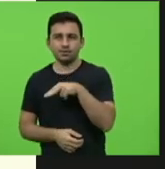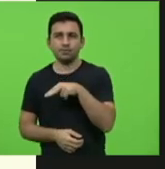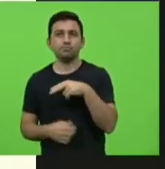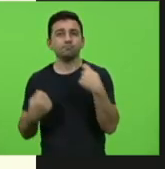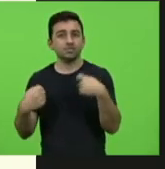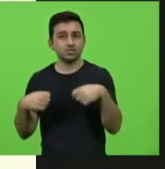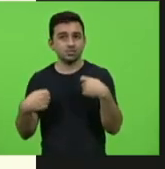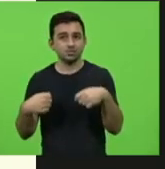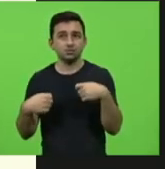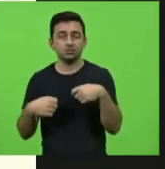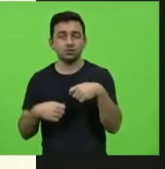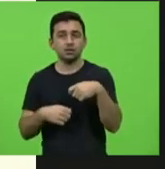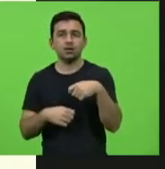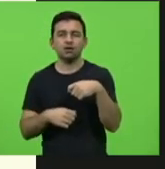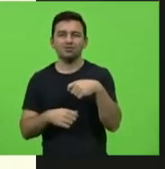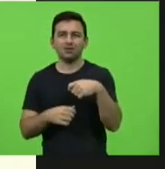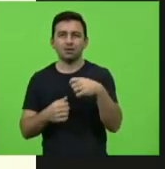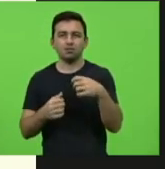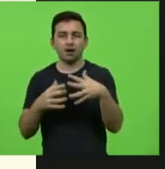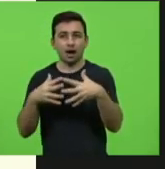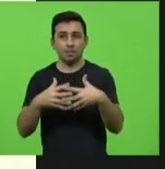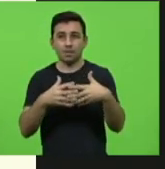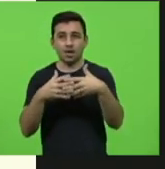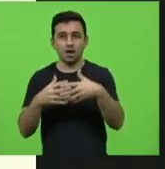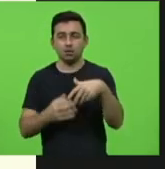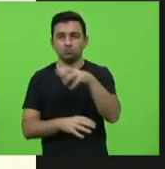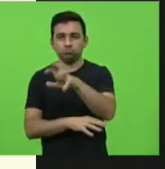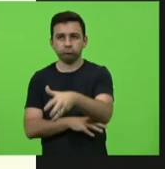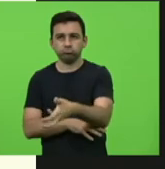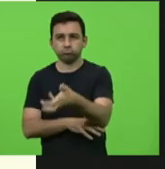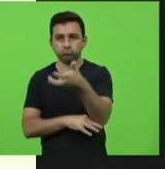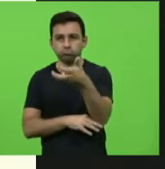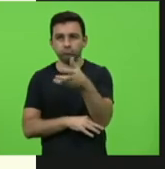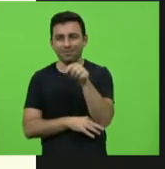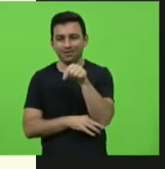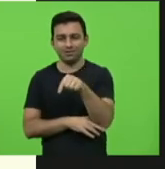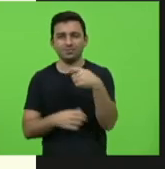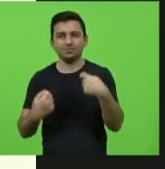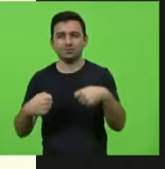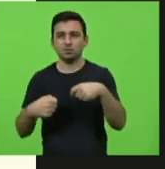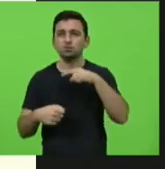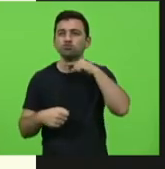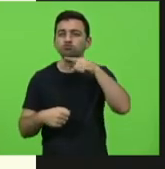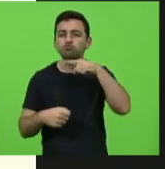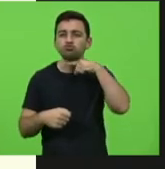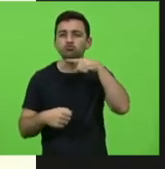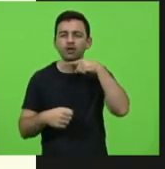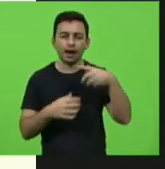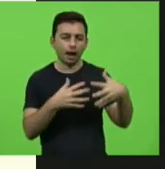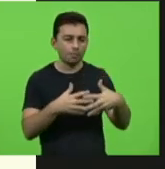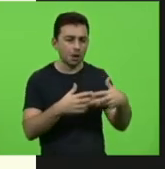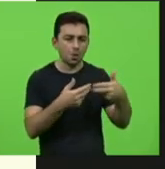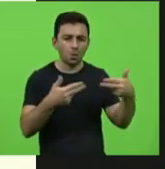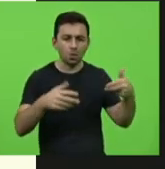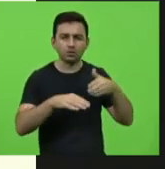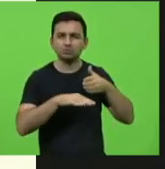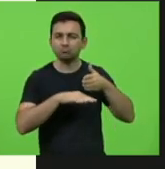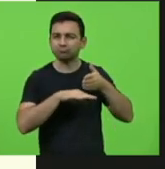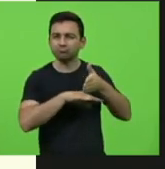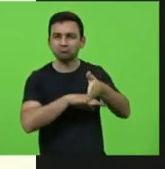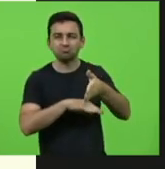trator, porque nem de caminhão ou caminhonete a gente consegue mais. Então, fico feliz de